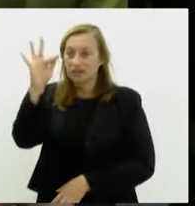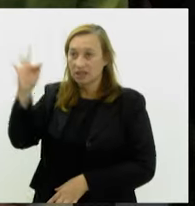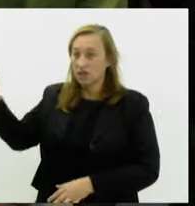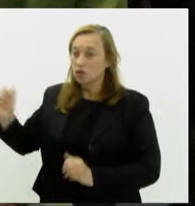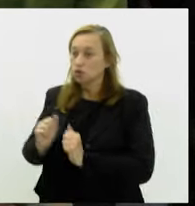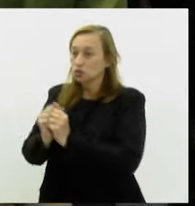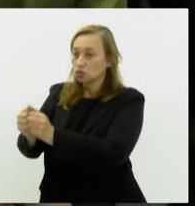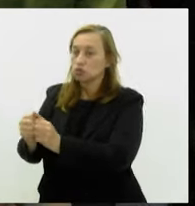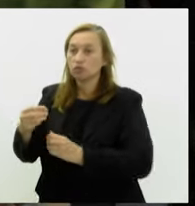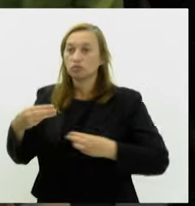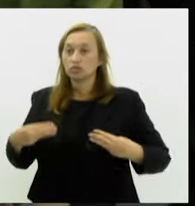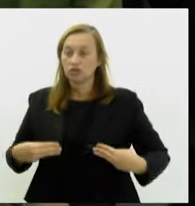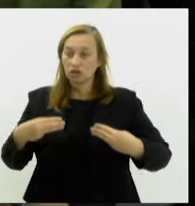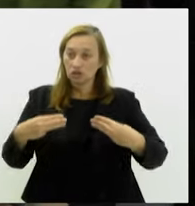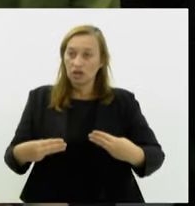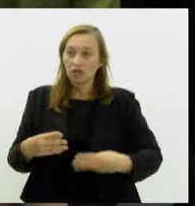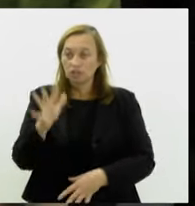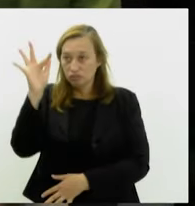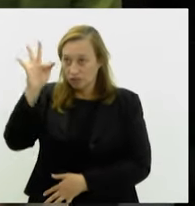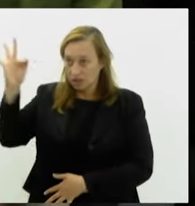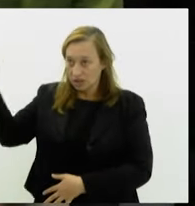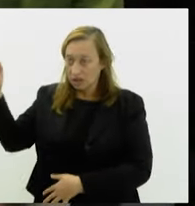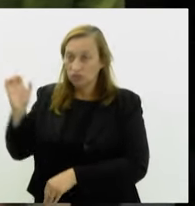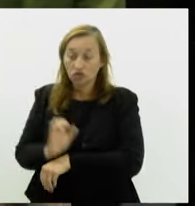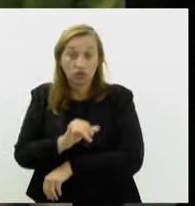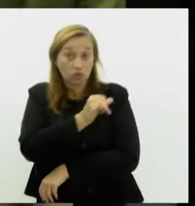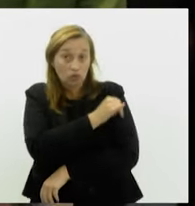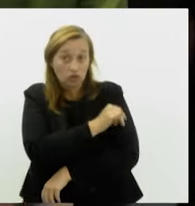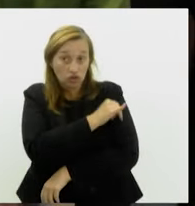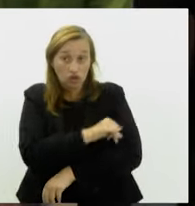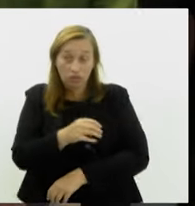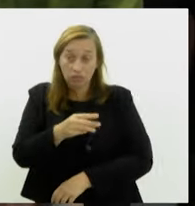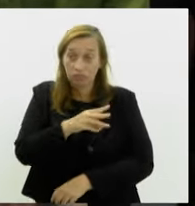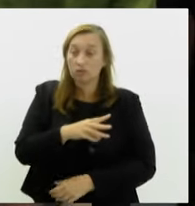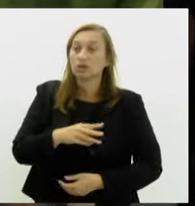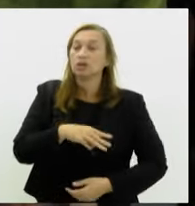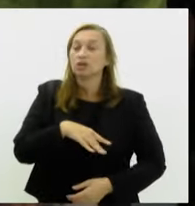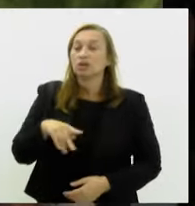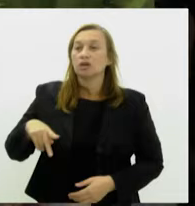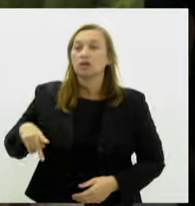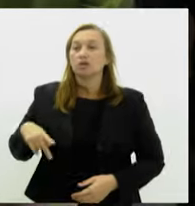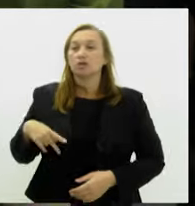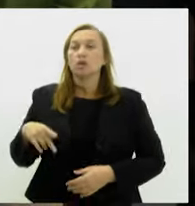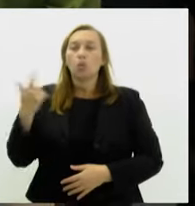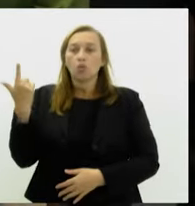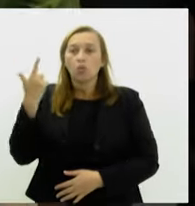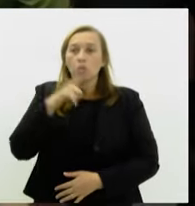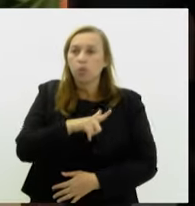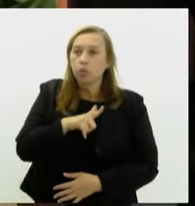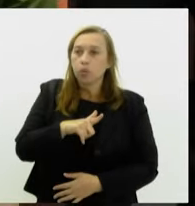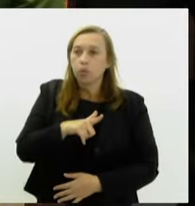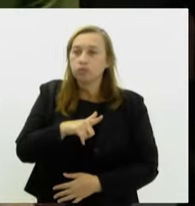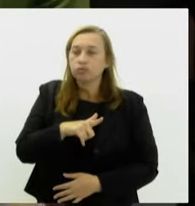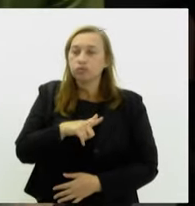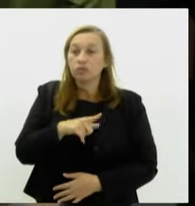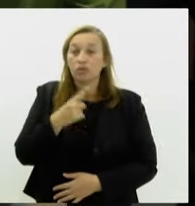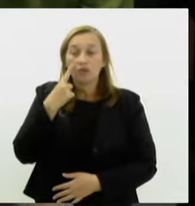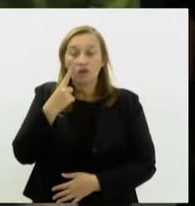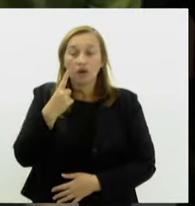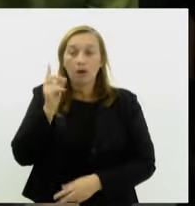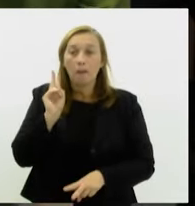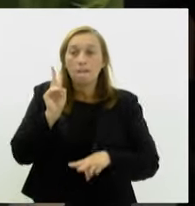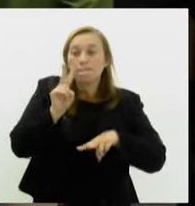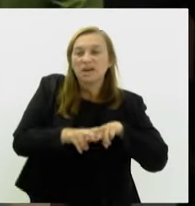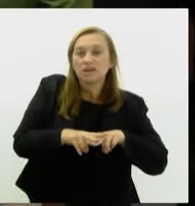com o Ministério Público Federal, o Ministério Público do Estado do Rio de Janeiro, conseguiram identificar e prender